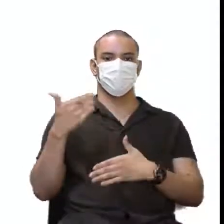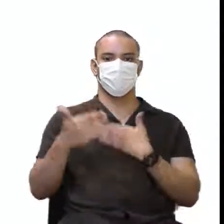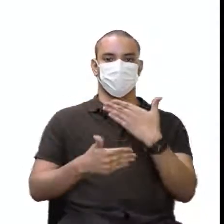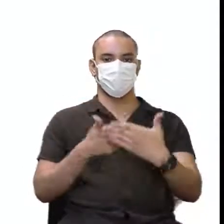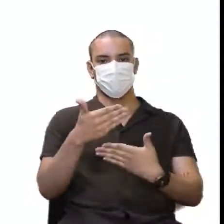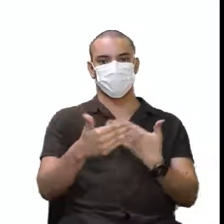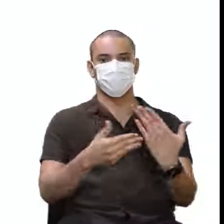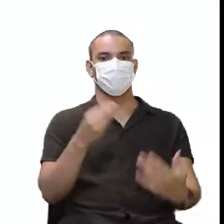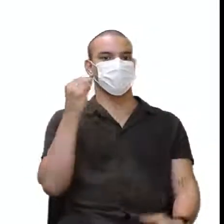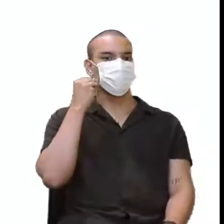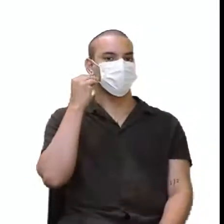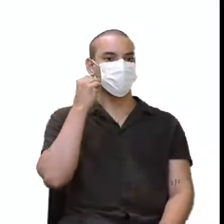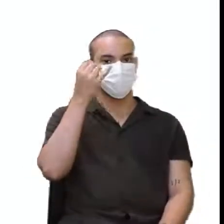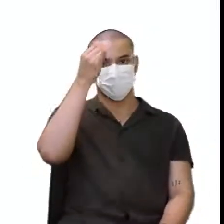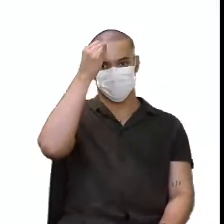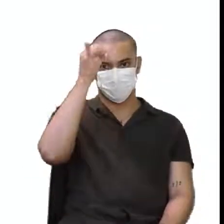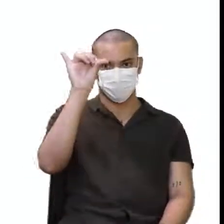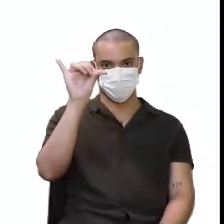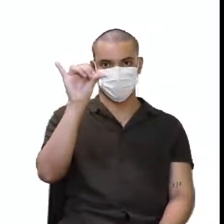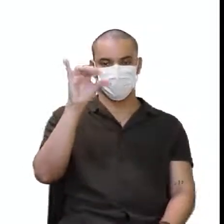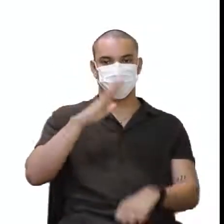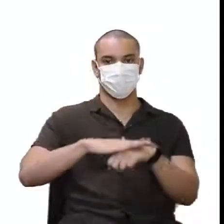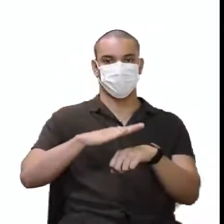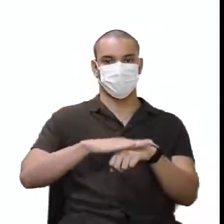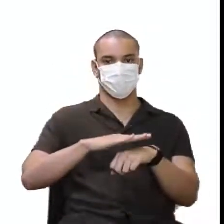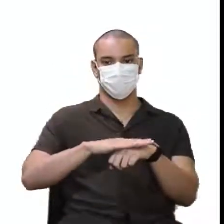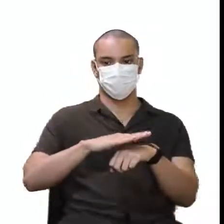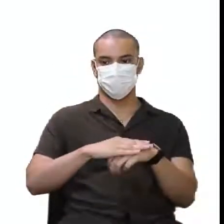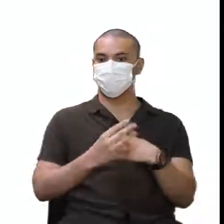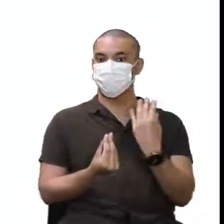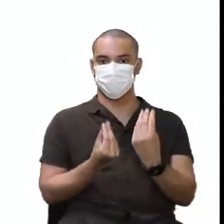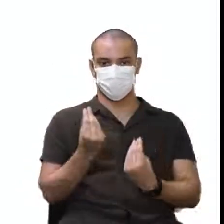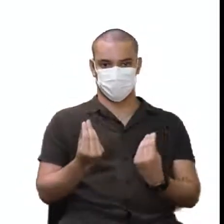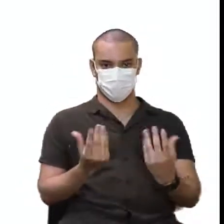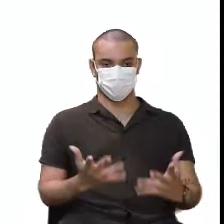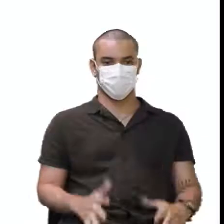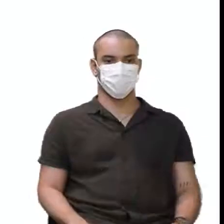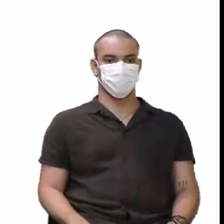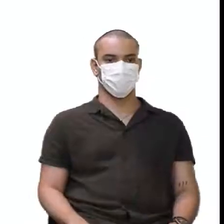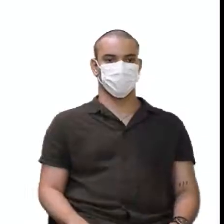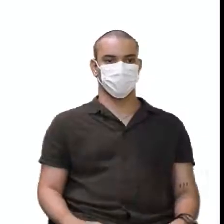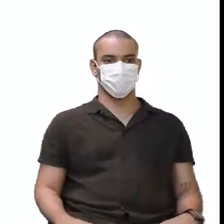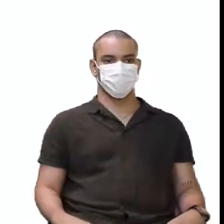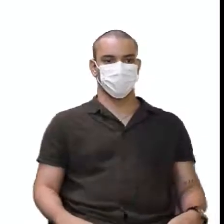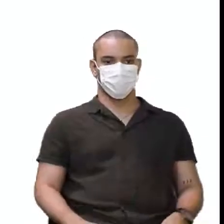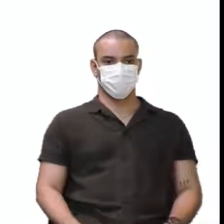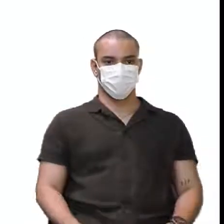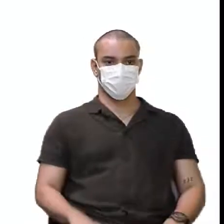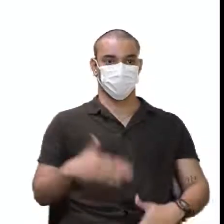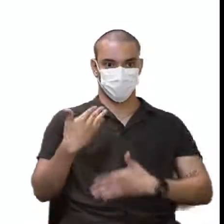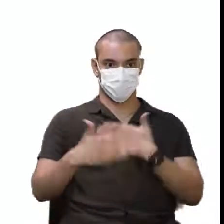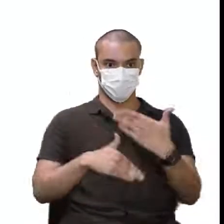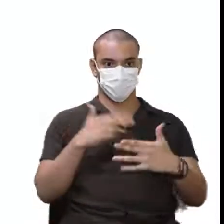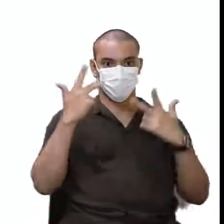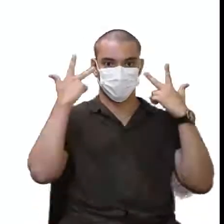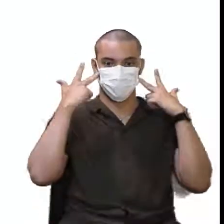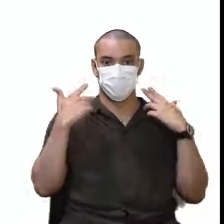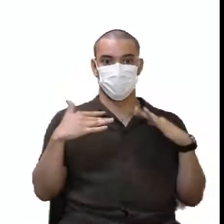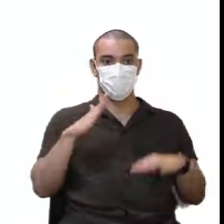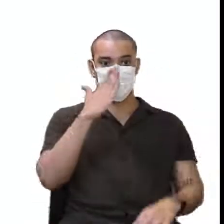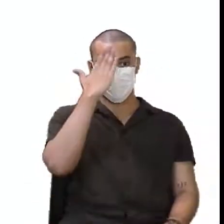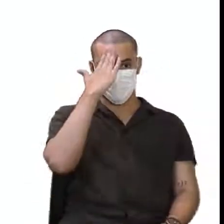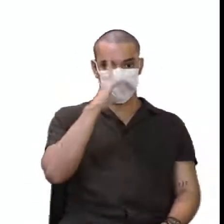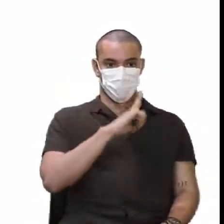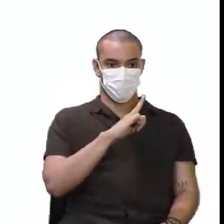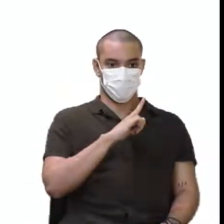procedimento para evitar a autofecundação, tá bom? Então, no processo natural, eu já sei que se trata de uma